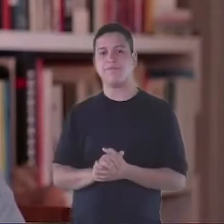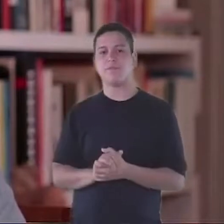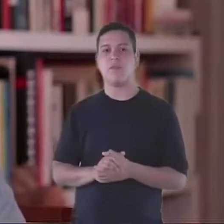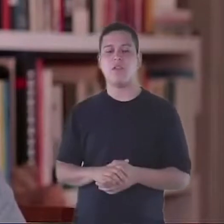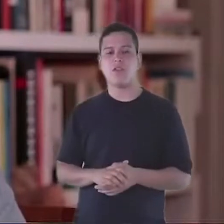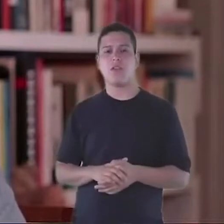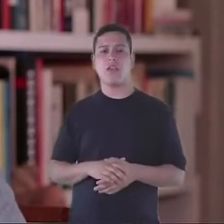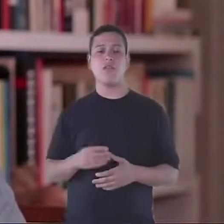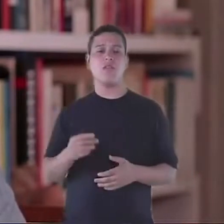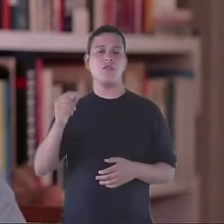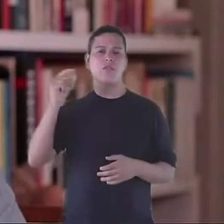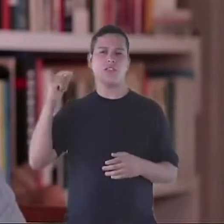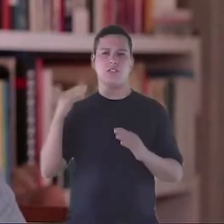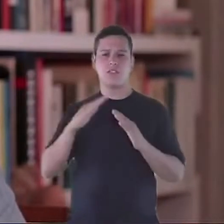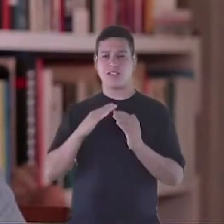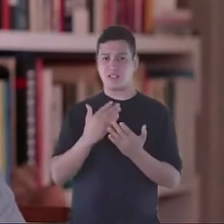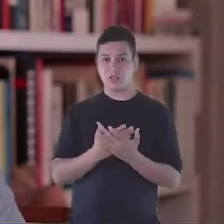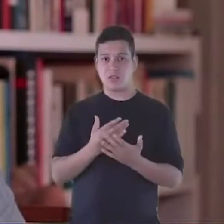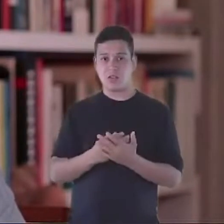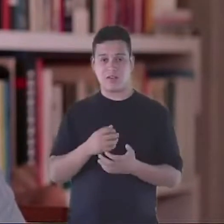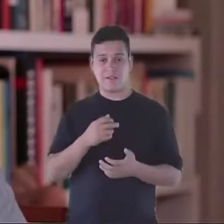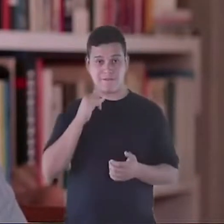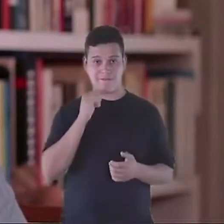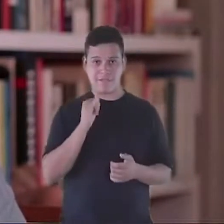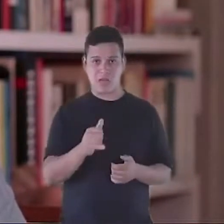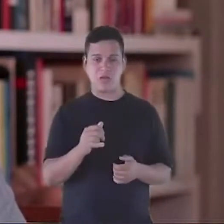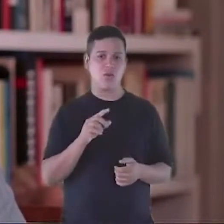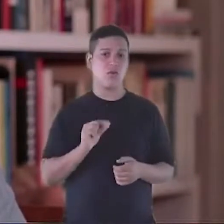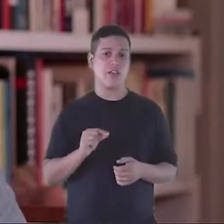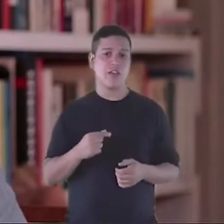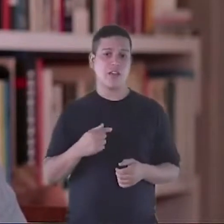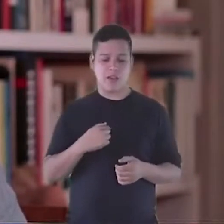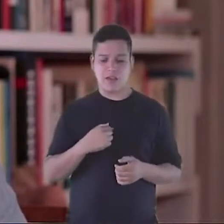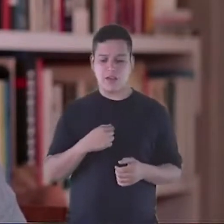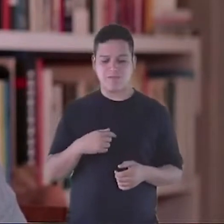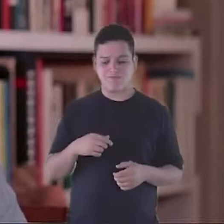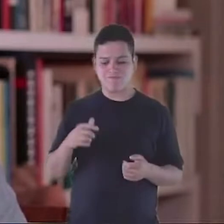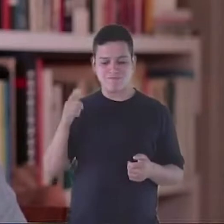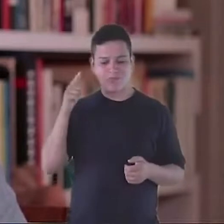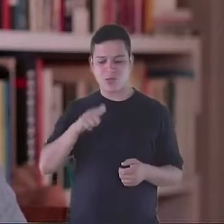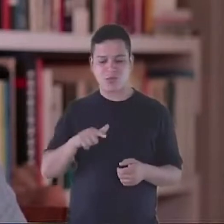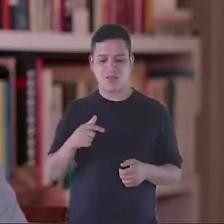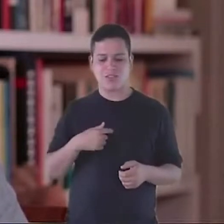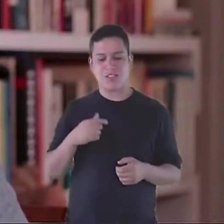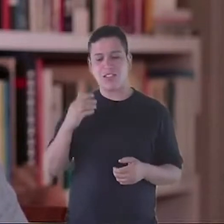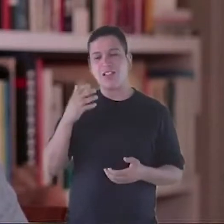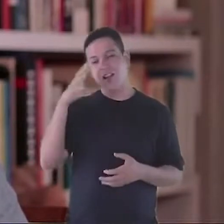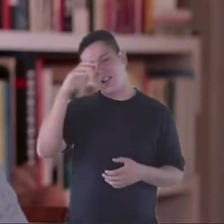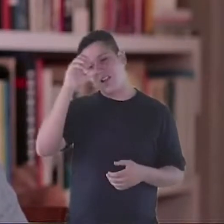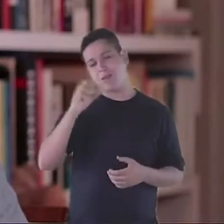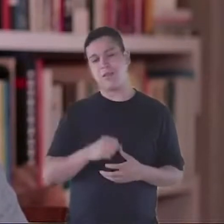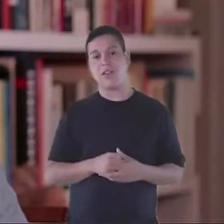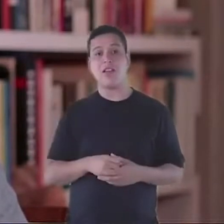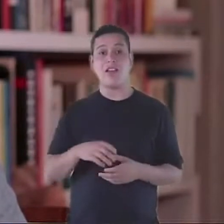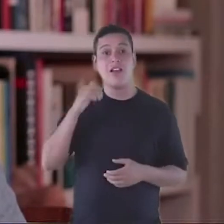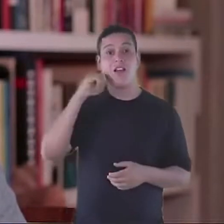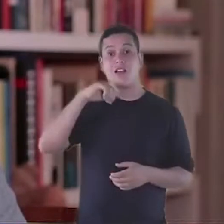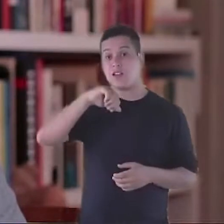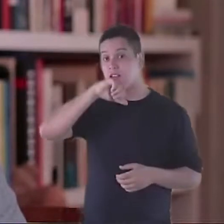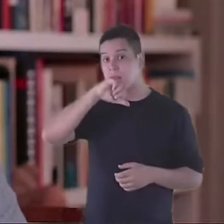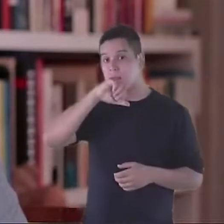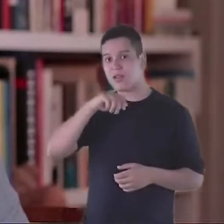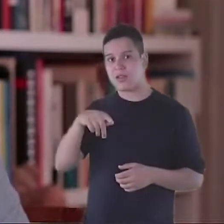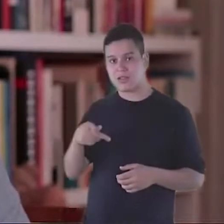perdido. A mãe tirou licença do trabalho. Vou ensiná-lo em casa e ele volta já,